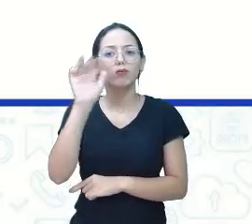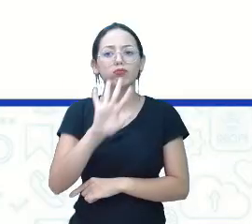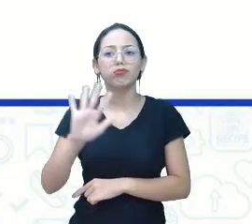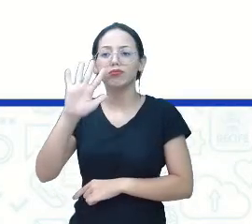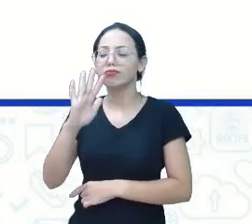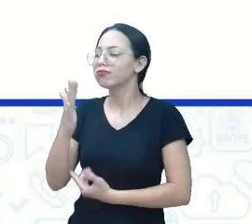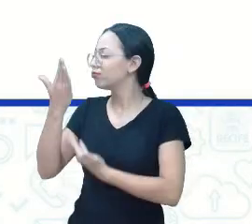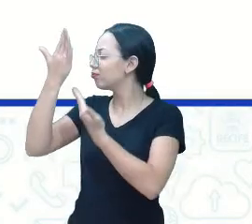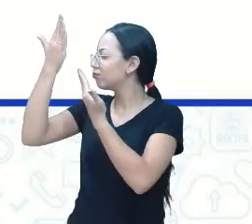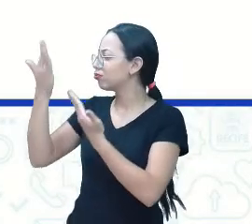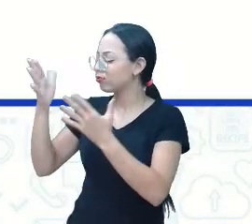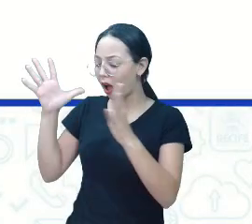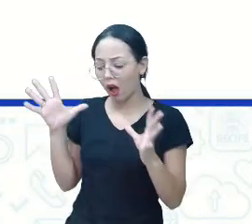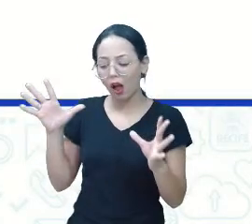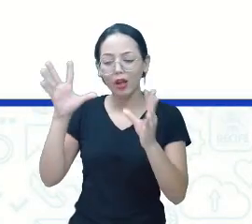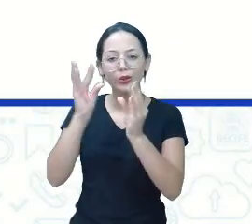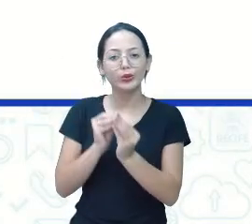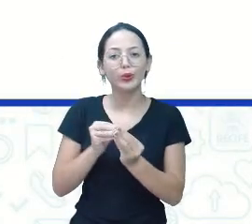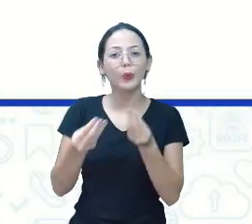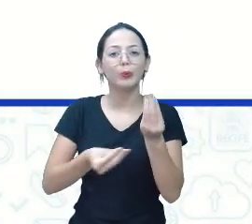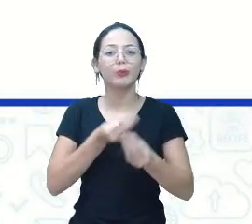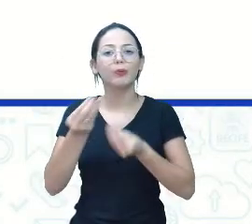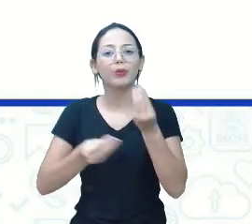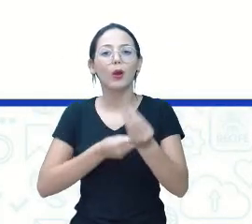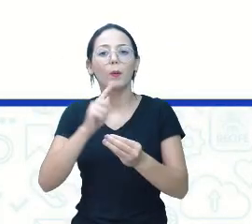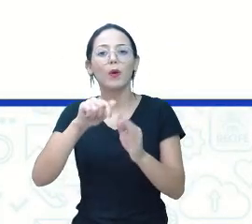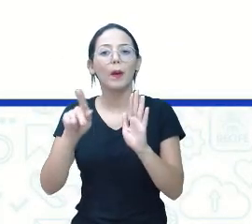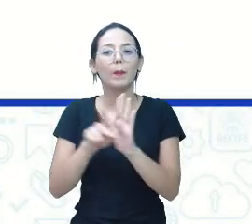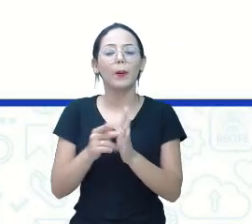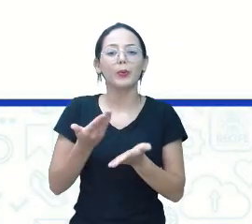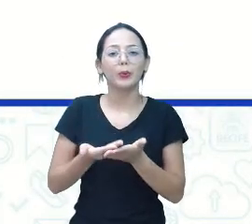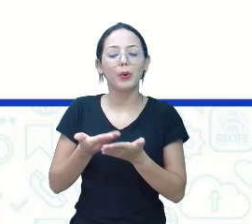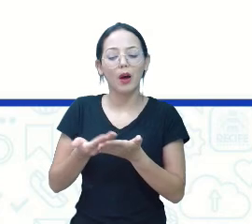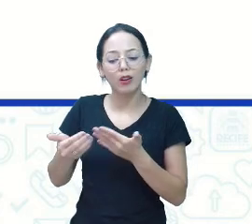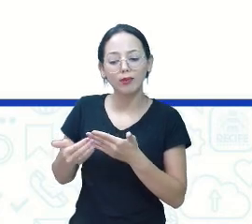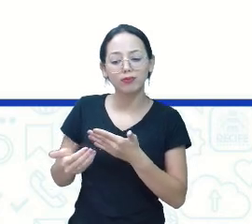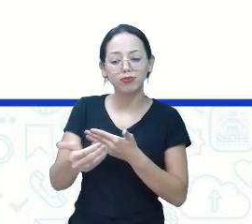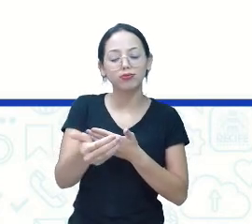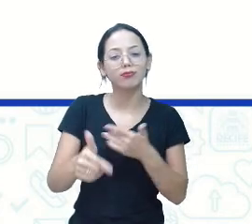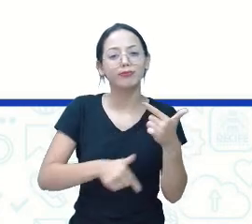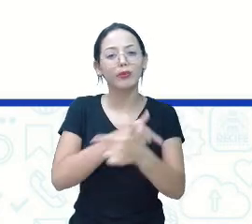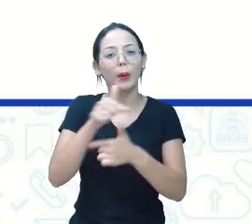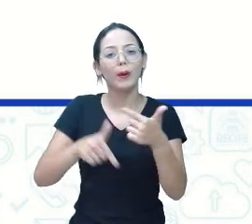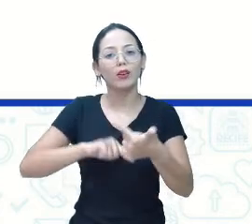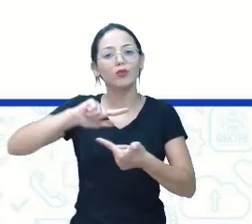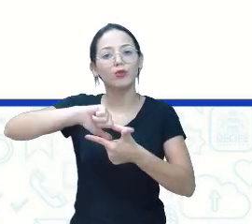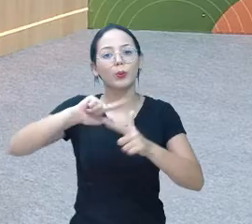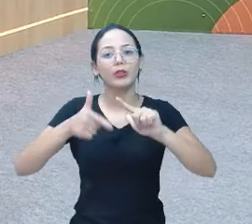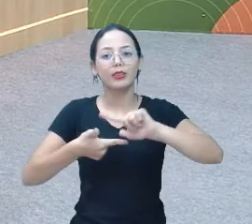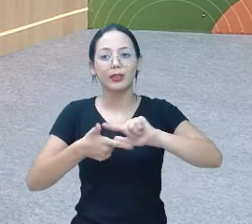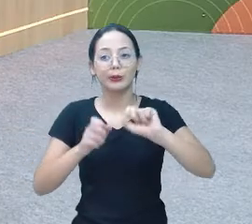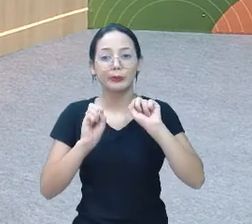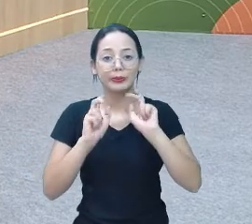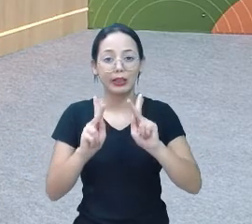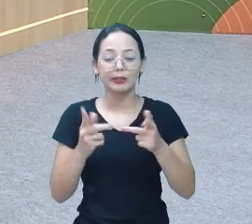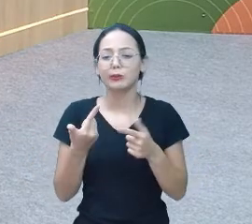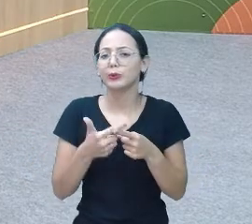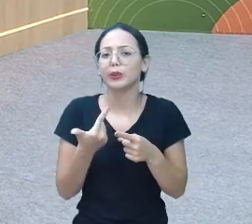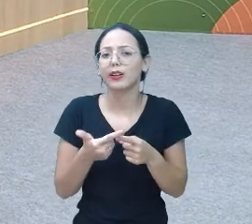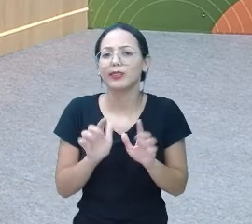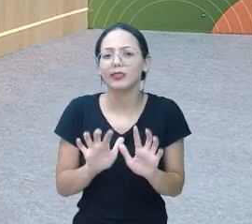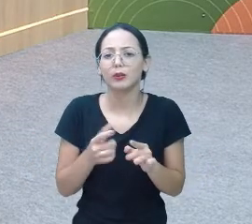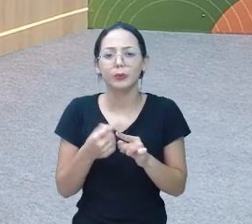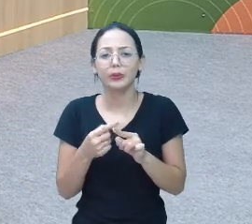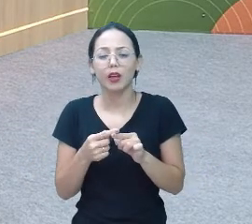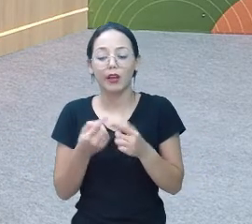bastante de como é o formato ou como serão nossas aulas quando a gente for trabalhar com geometria, tá certo? E o porquê disso?